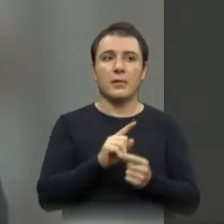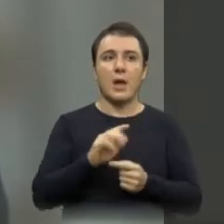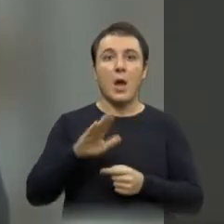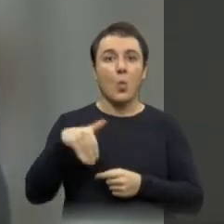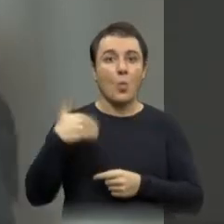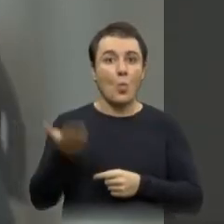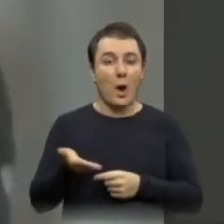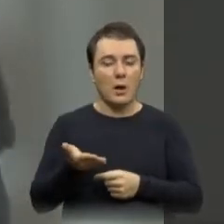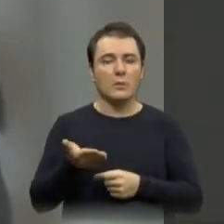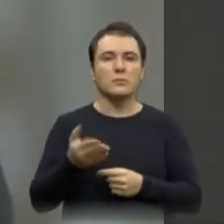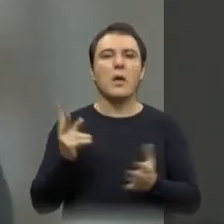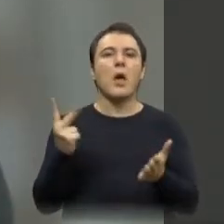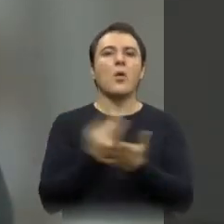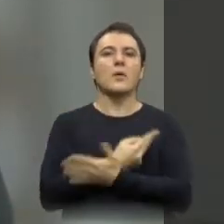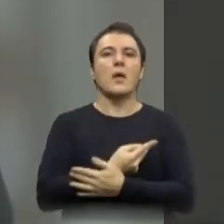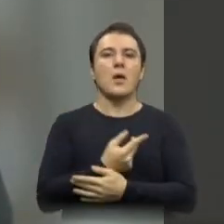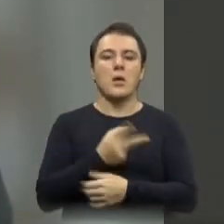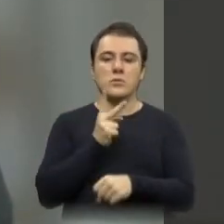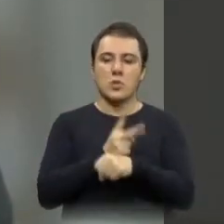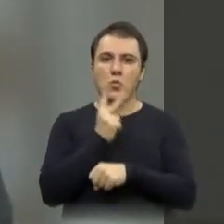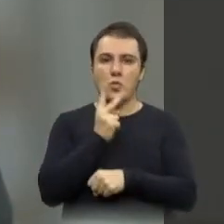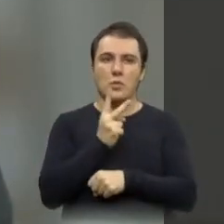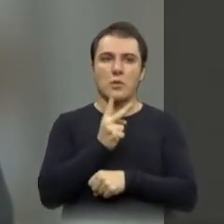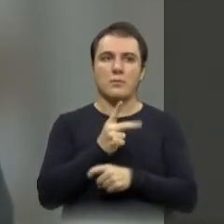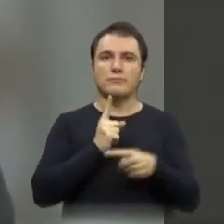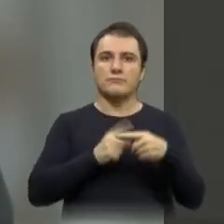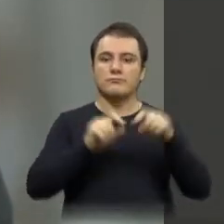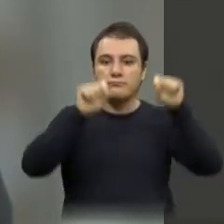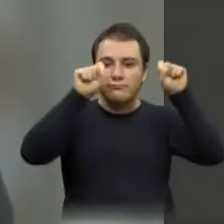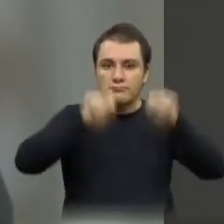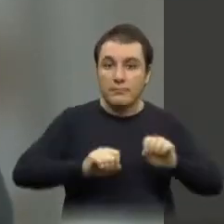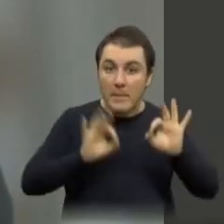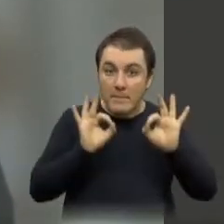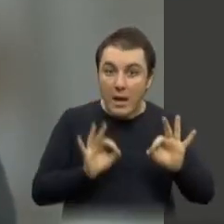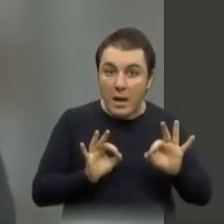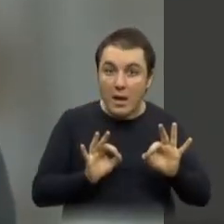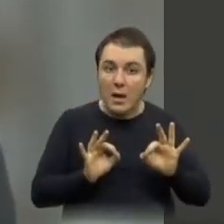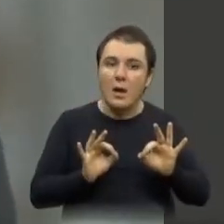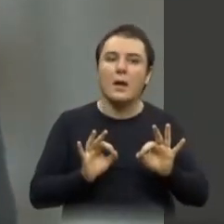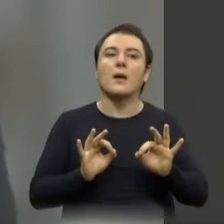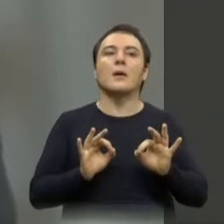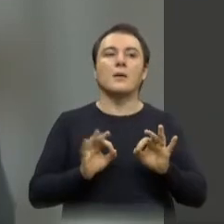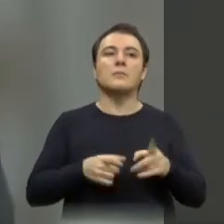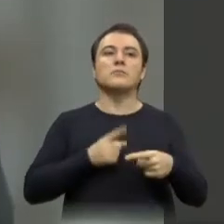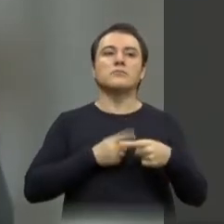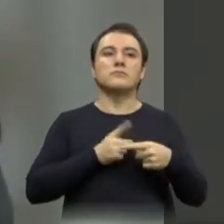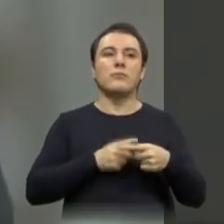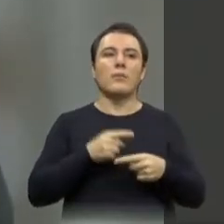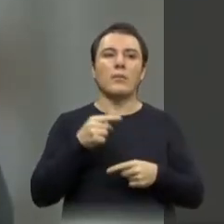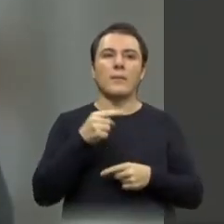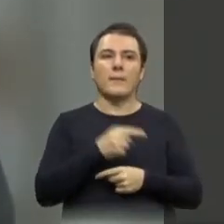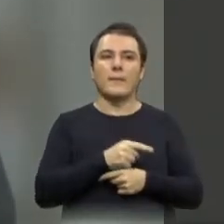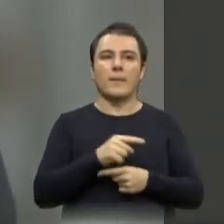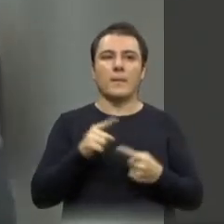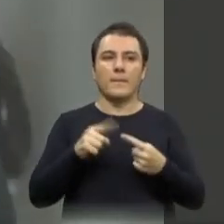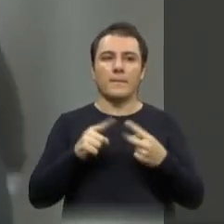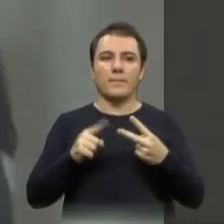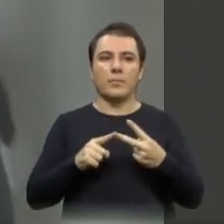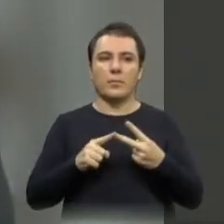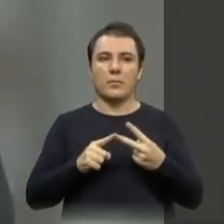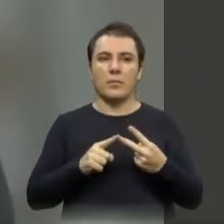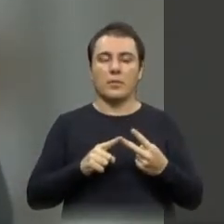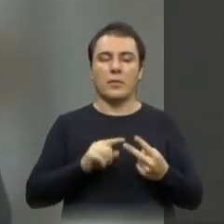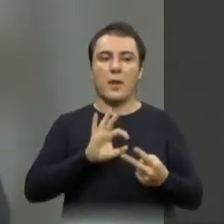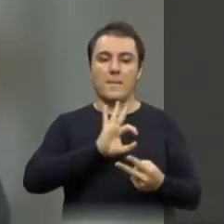a segunda ocorrência, que foi a que rendeu o flagrante de fato, foi feita no caso pelo cabo